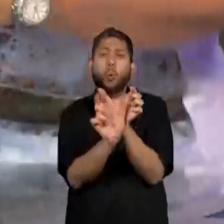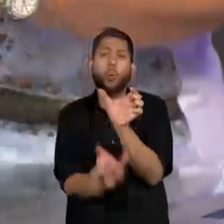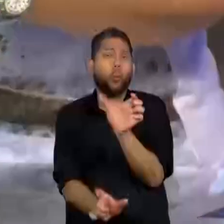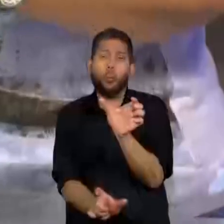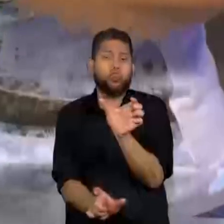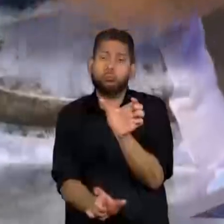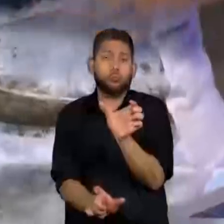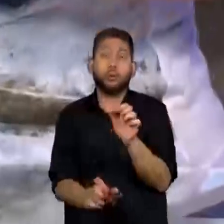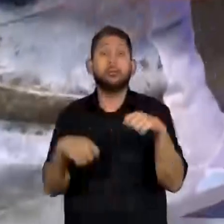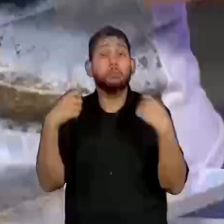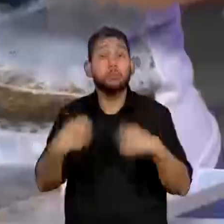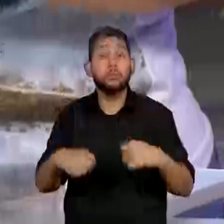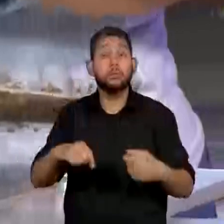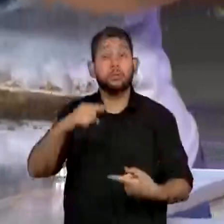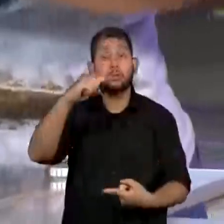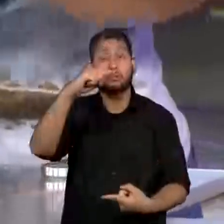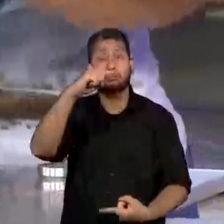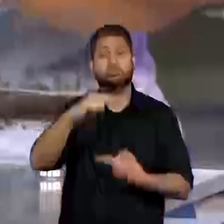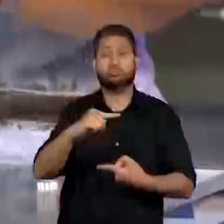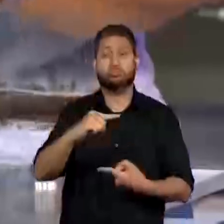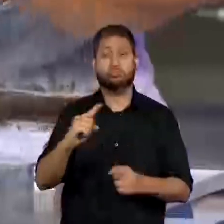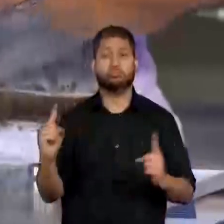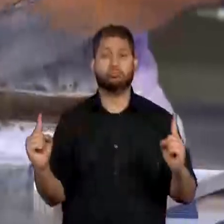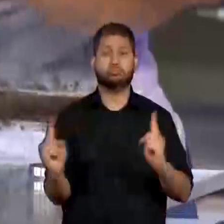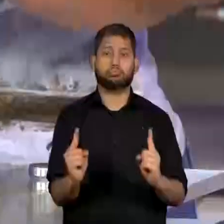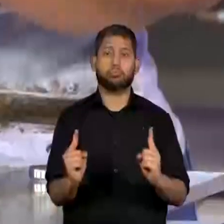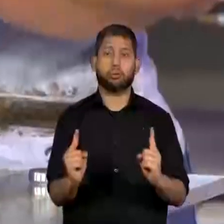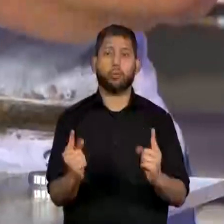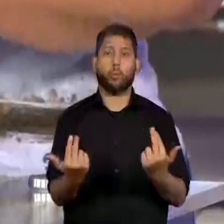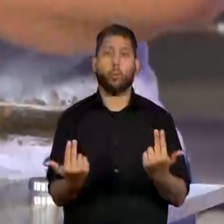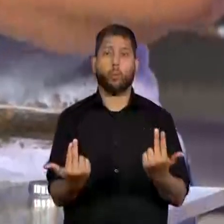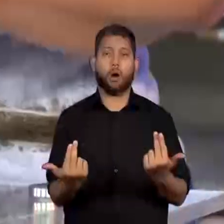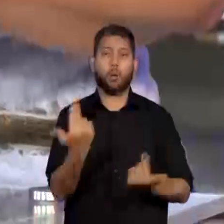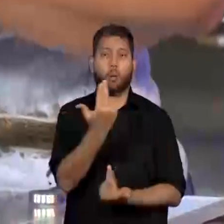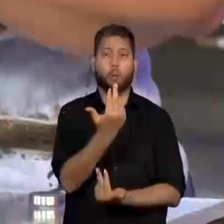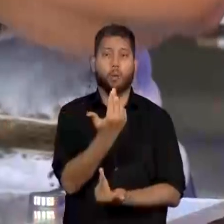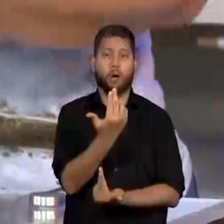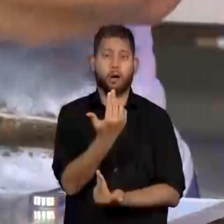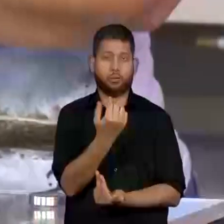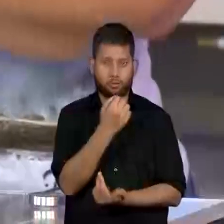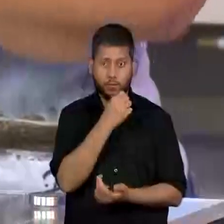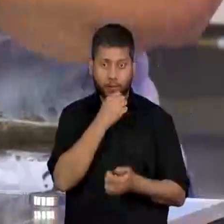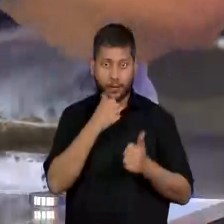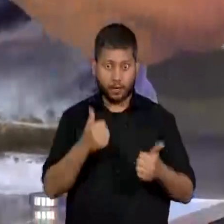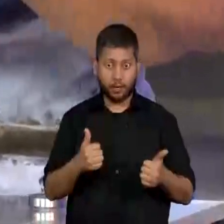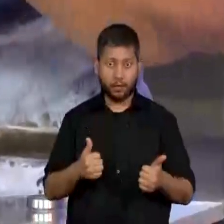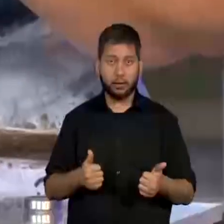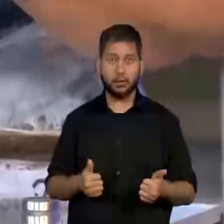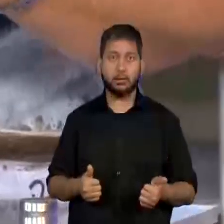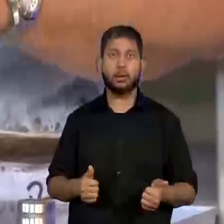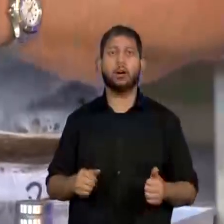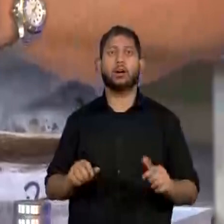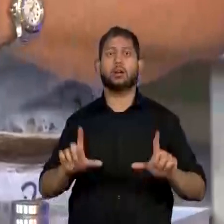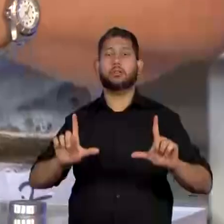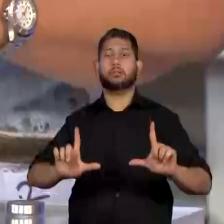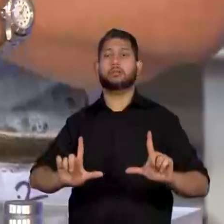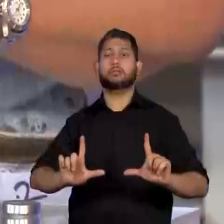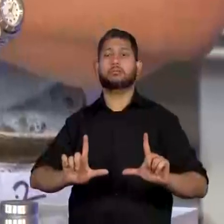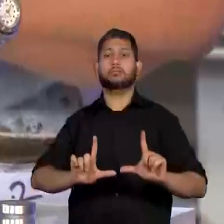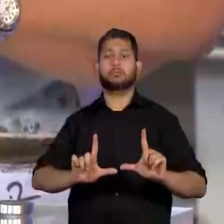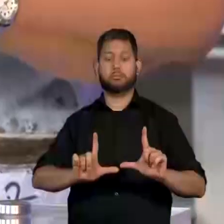Ok então eu recortei a sobra e ficou um triângulo retângulo triângulo mas quando eu abro